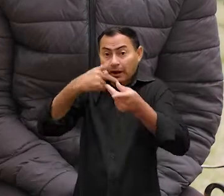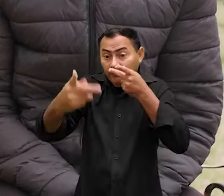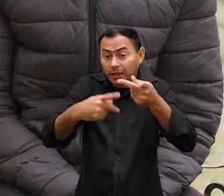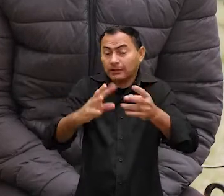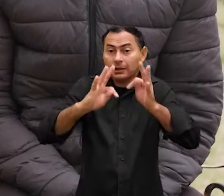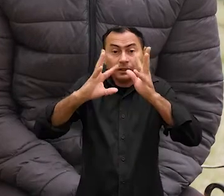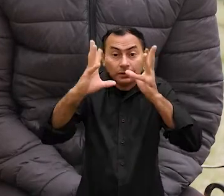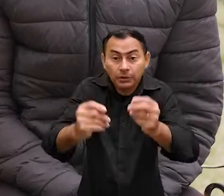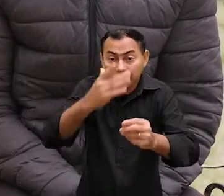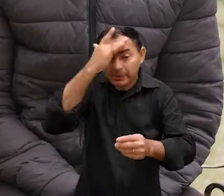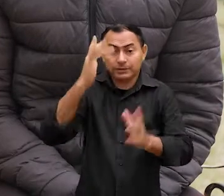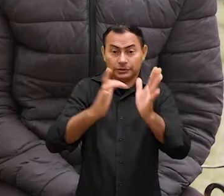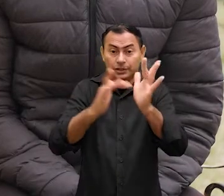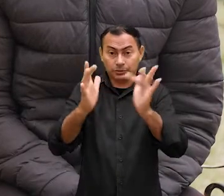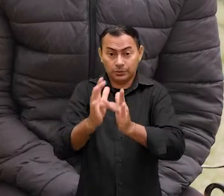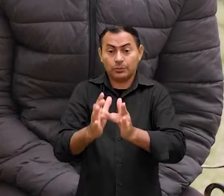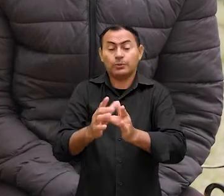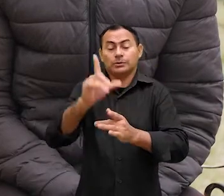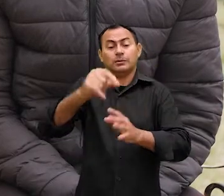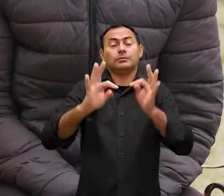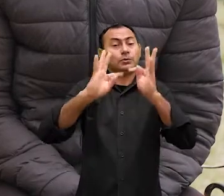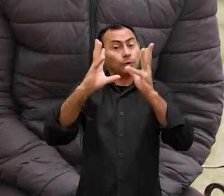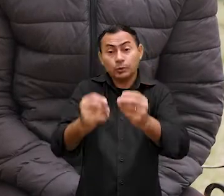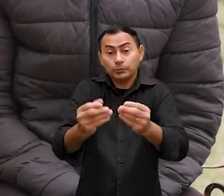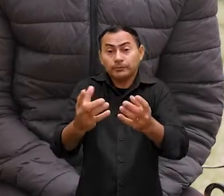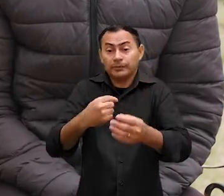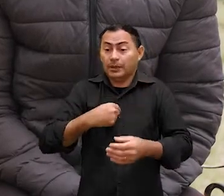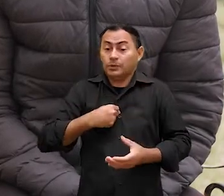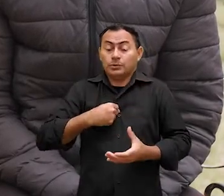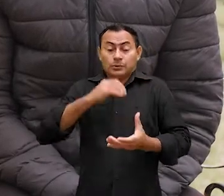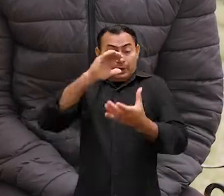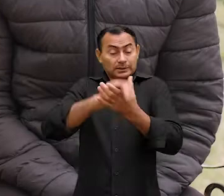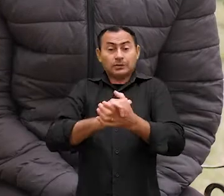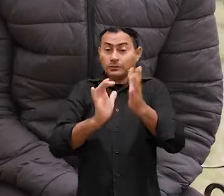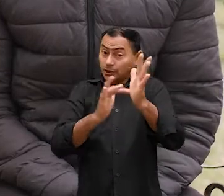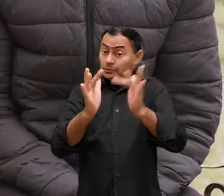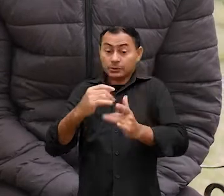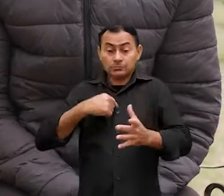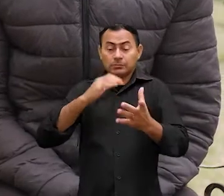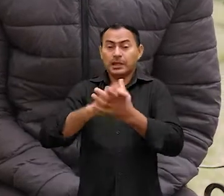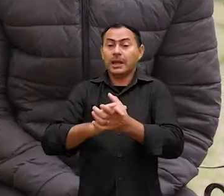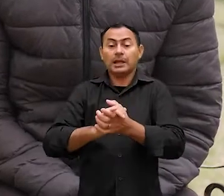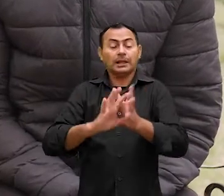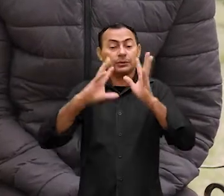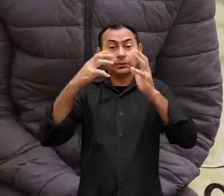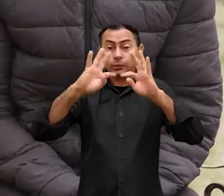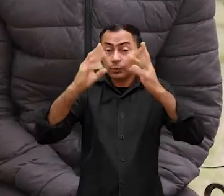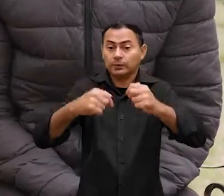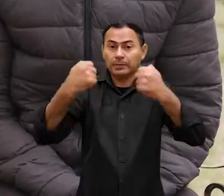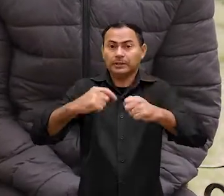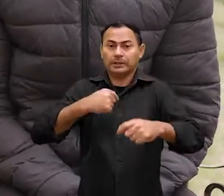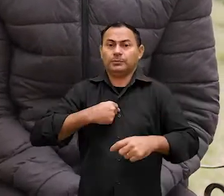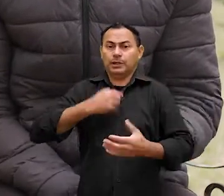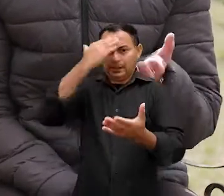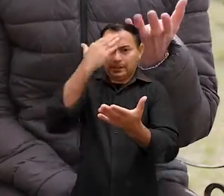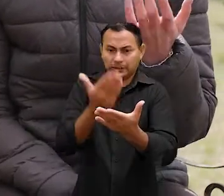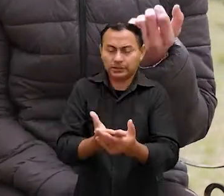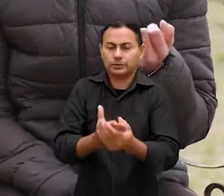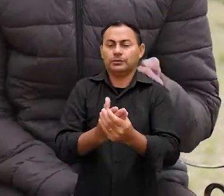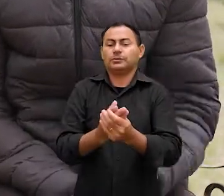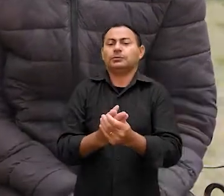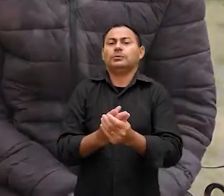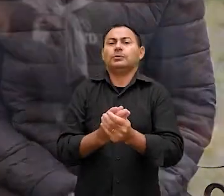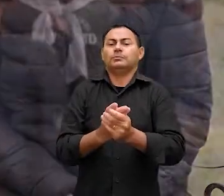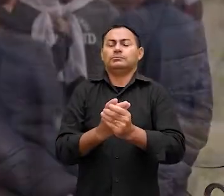dizendo para todo mundo que Jesus Cristo é suficiente. Sou casado com Jesus, ele é tudo que eu preciso e é por isso que acredito no